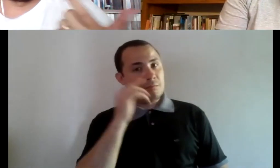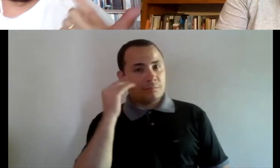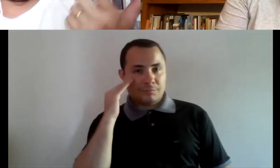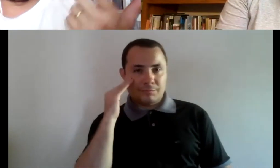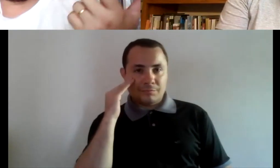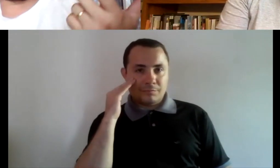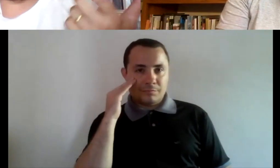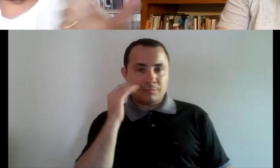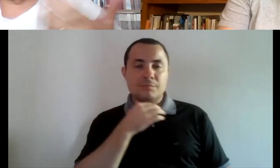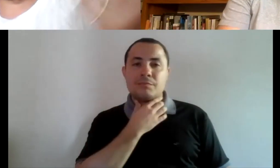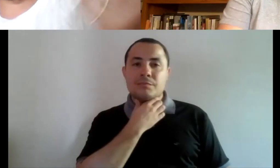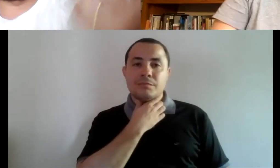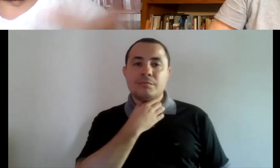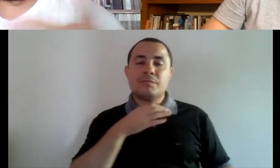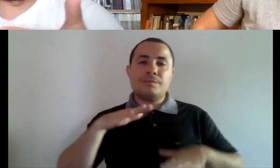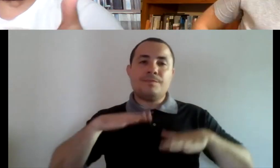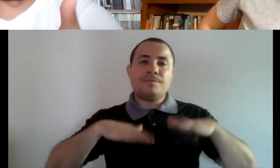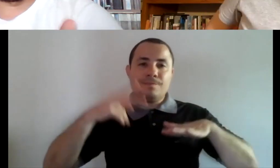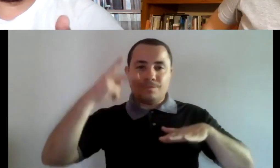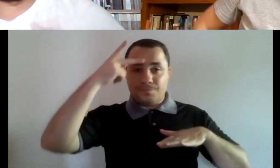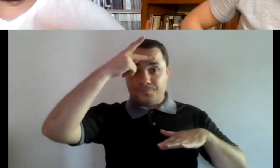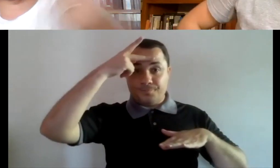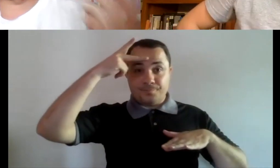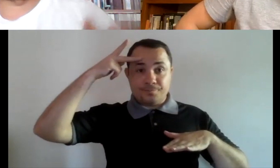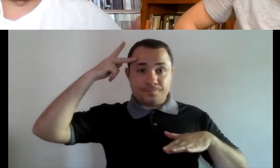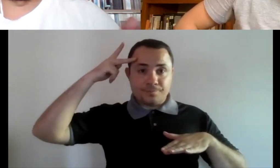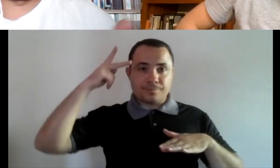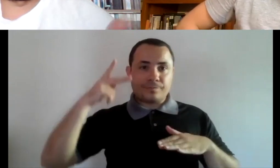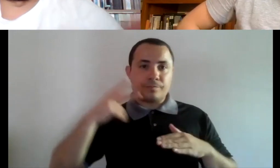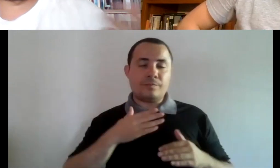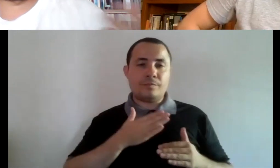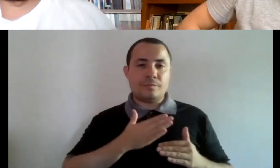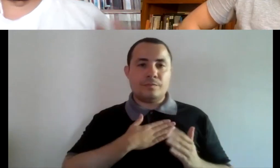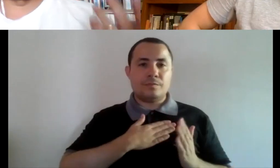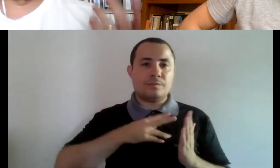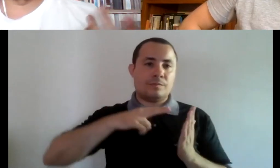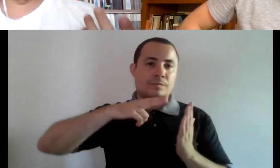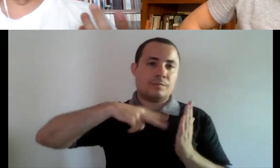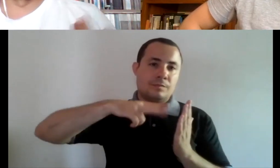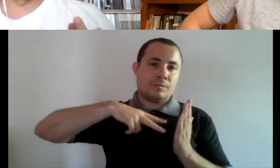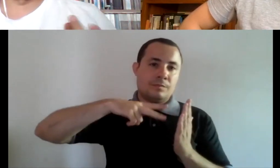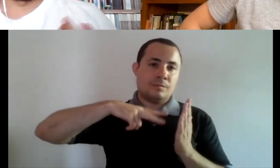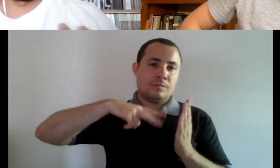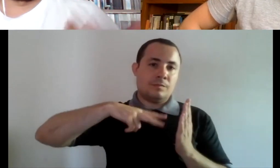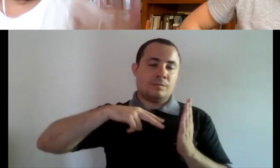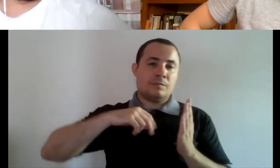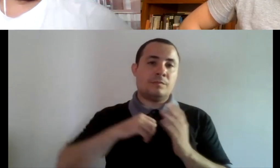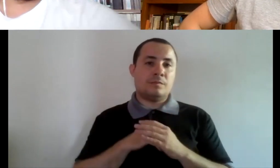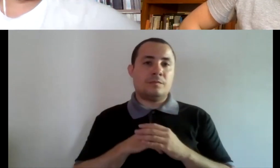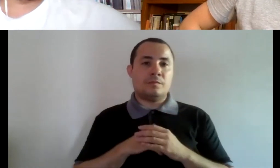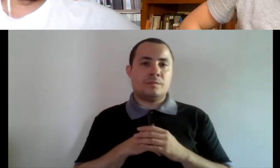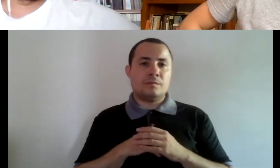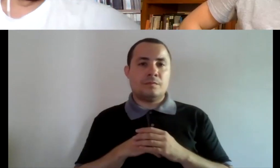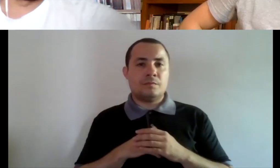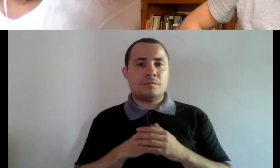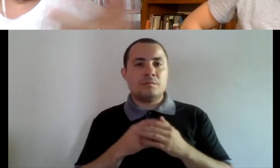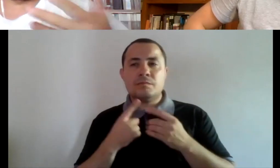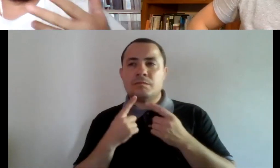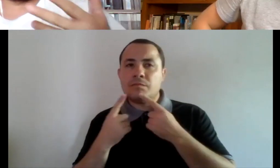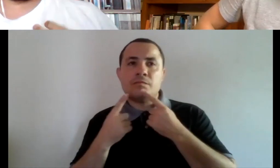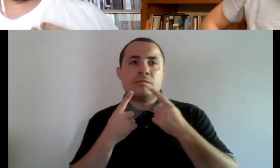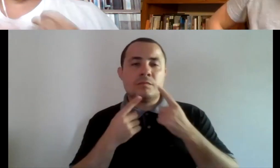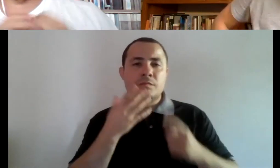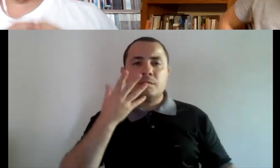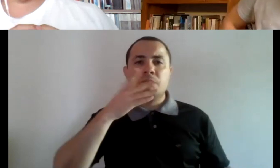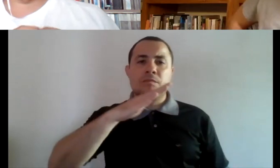né? Que as pessoas compram, por exemplo, falar, gosto de ler, né? Igual o Marcelo indicou esses números. Você conversa com criança,